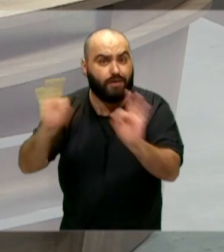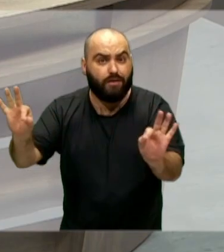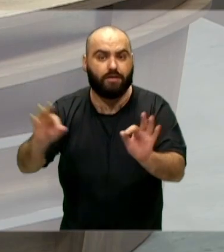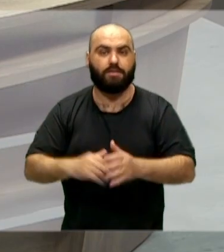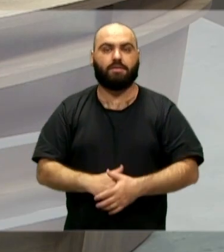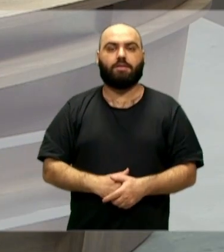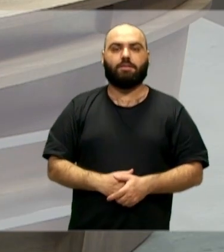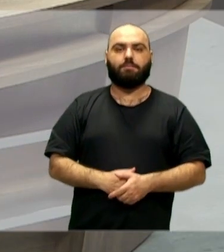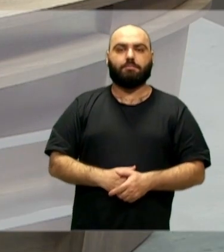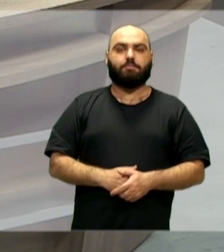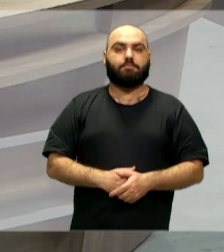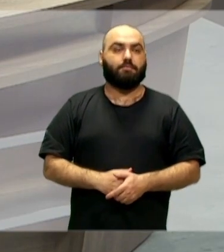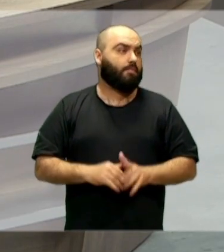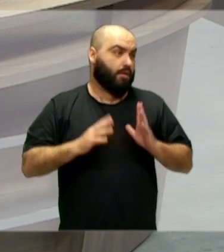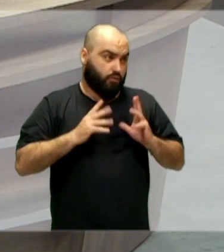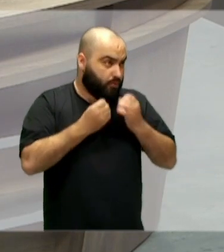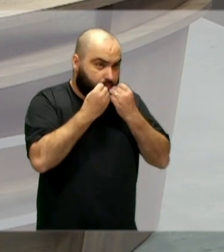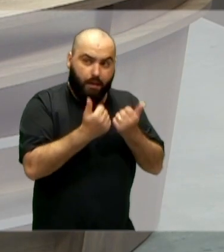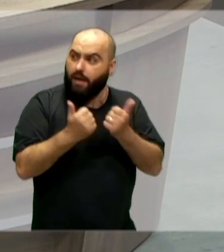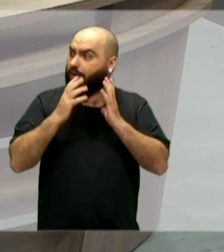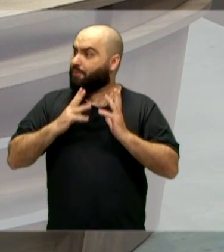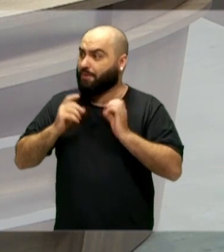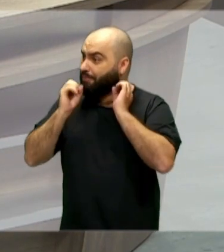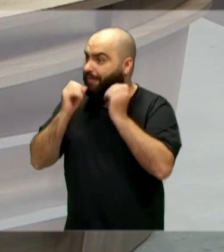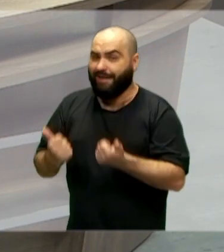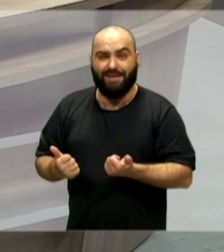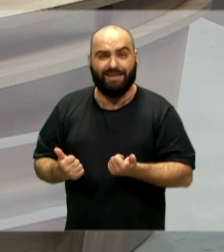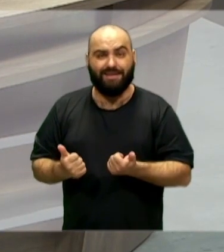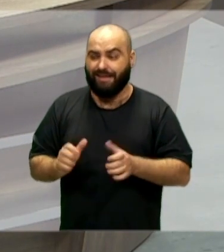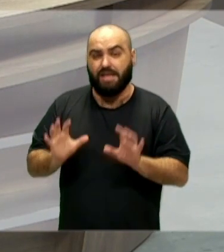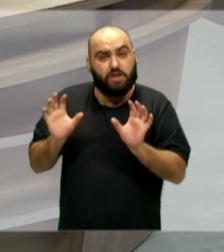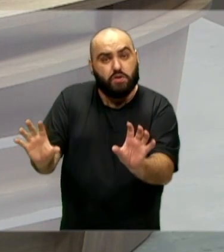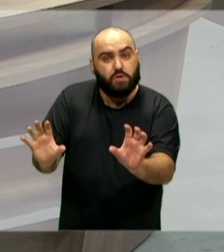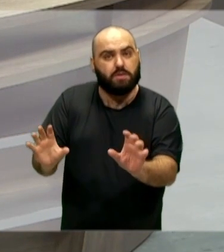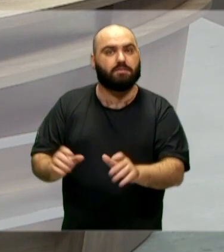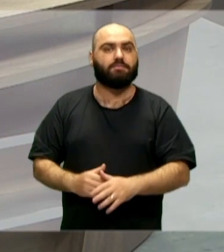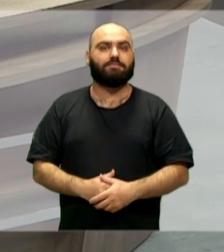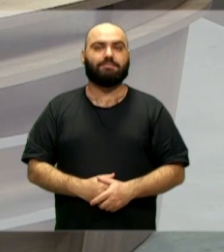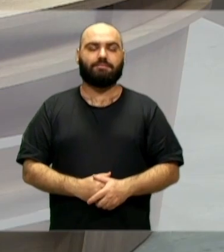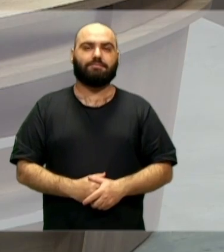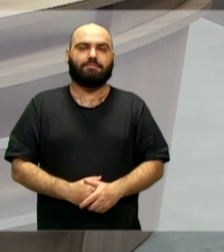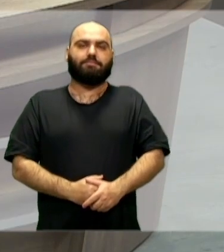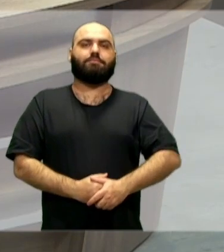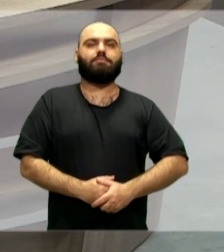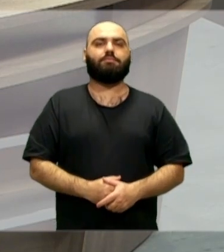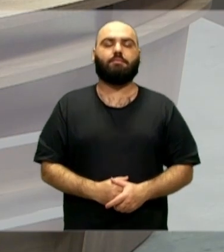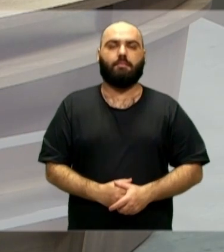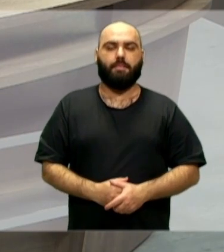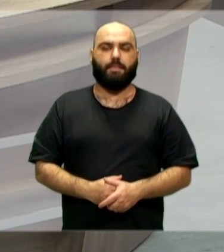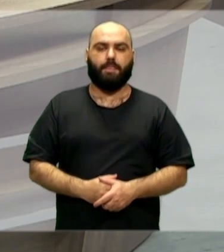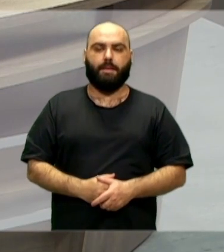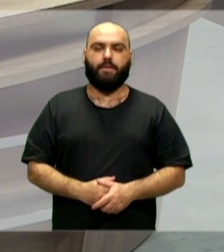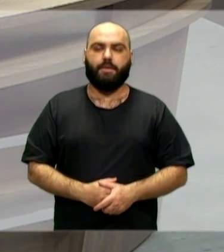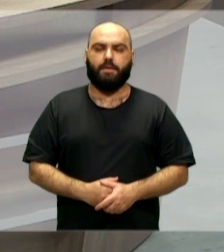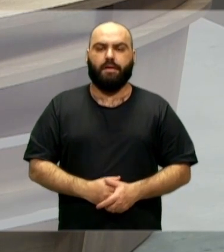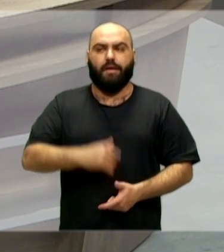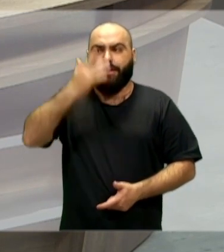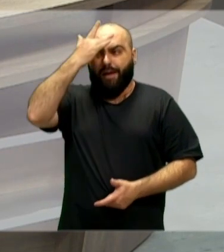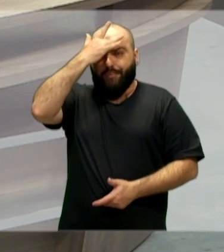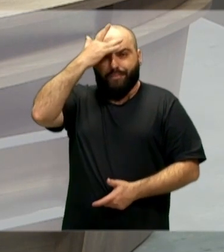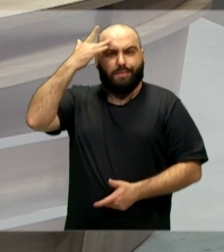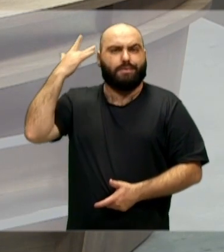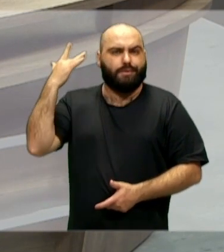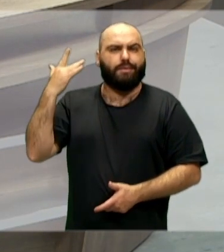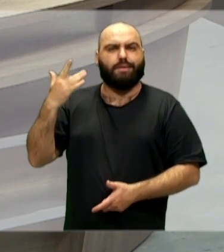bem. Tá tudo E bem. tá tudo bem. E tá tudo bem. E exatamente, talvez, porque as pessoas confundem muito